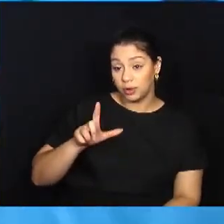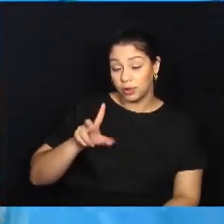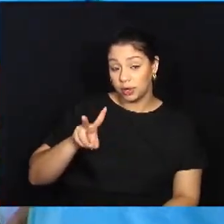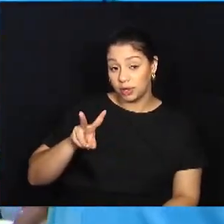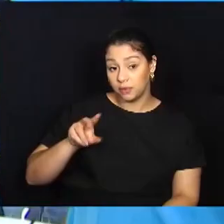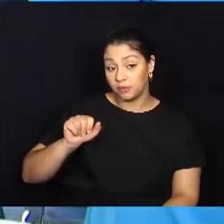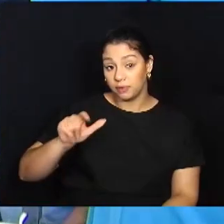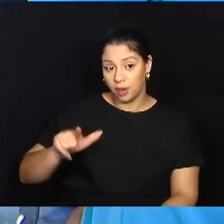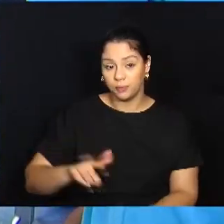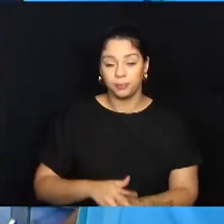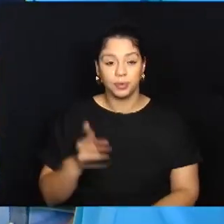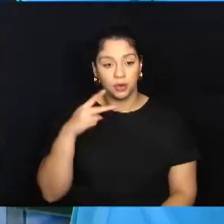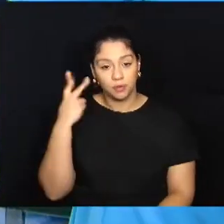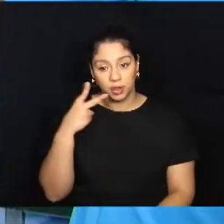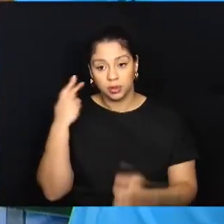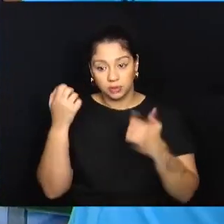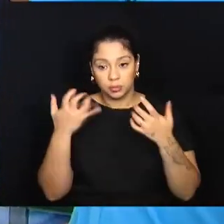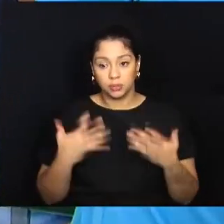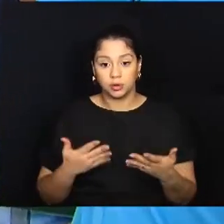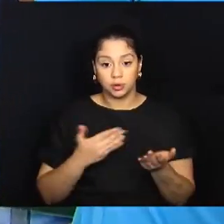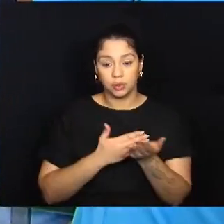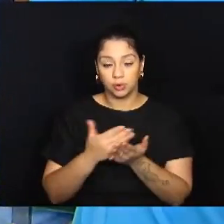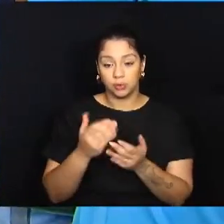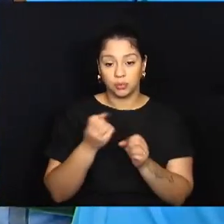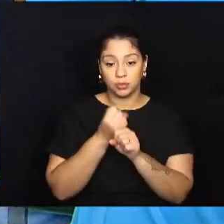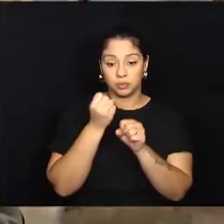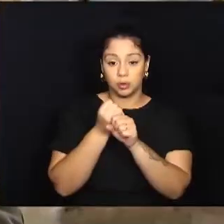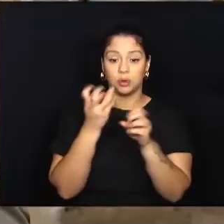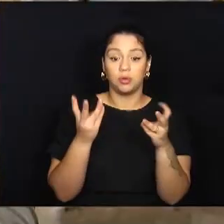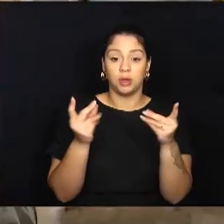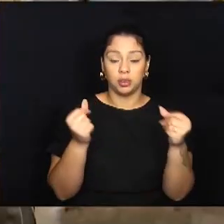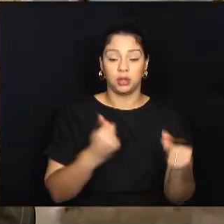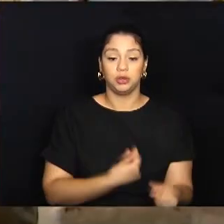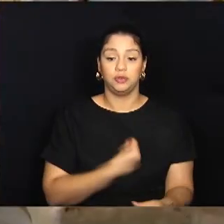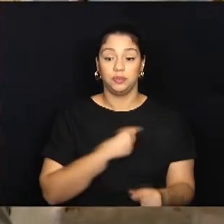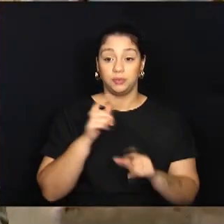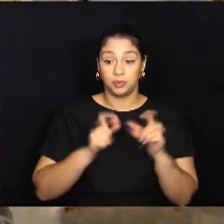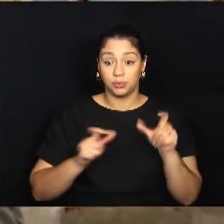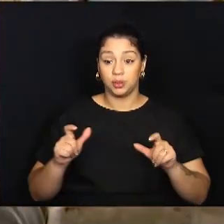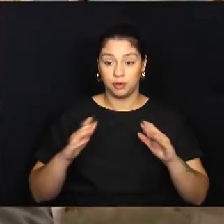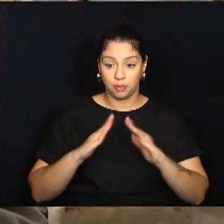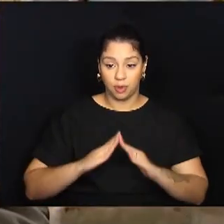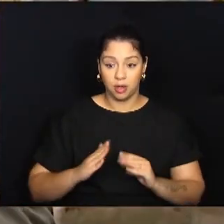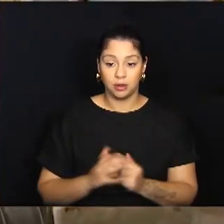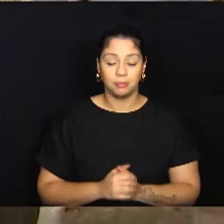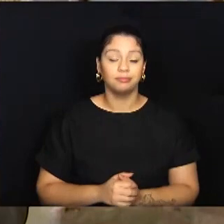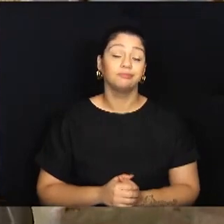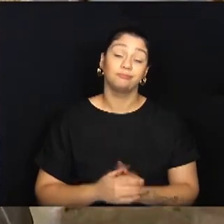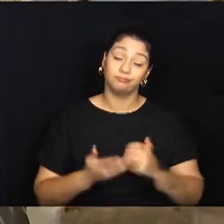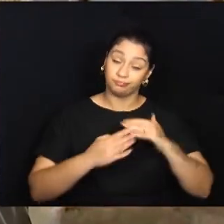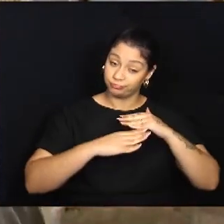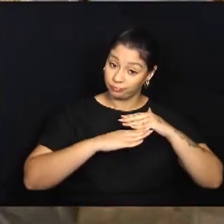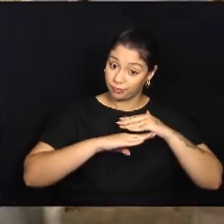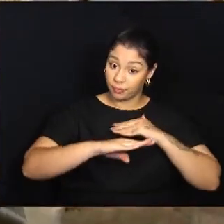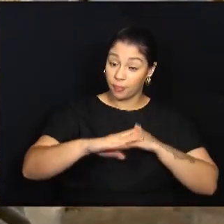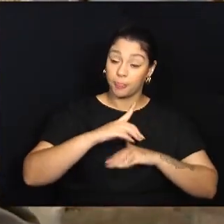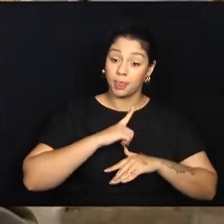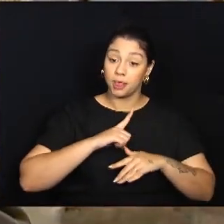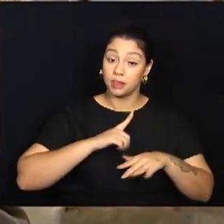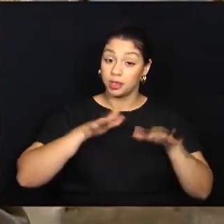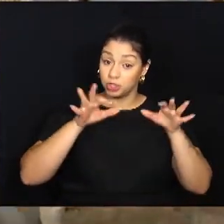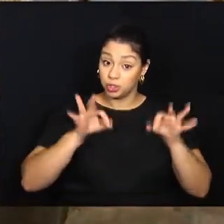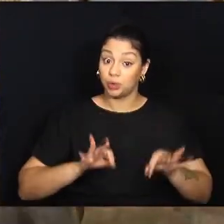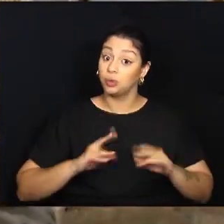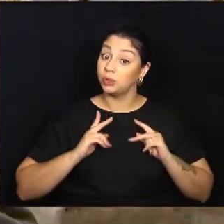início da obra vai trazer qualidade de vida para os moradores. Então, o asfalto trará dignidade humana em